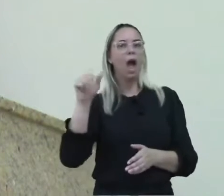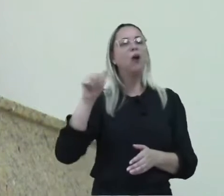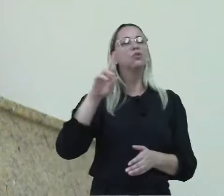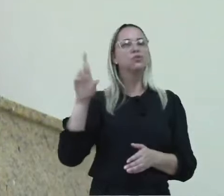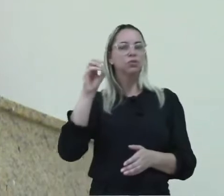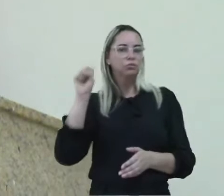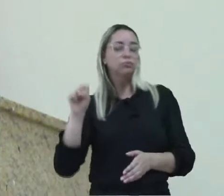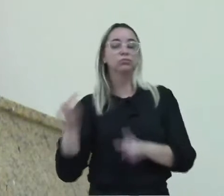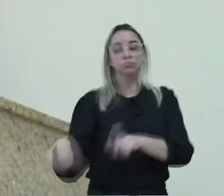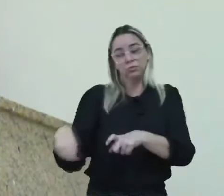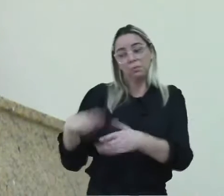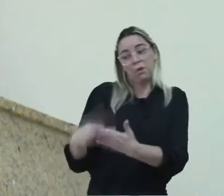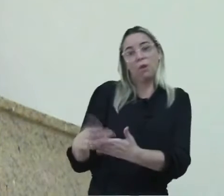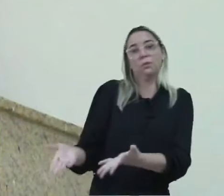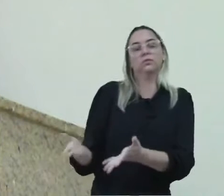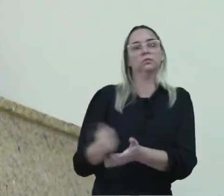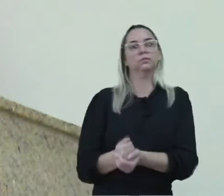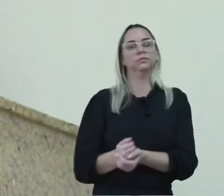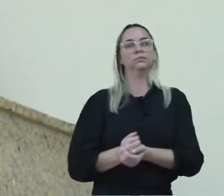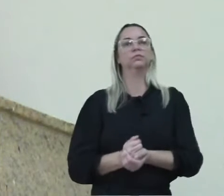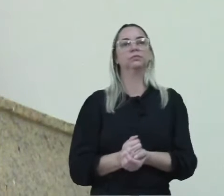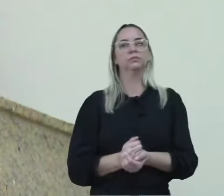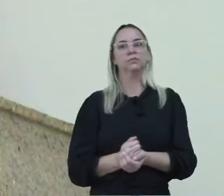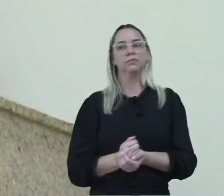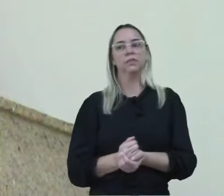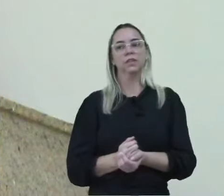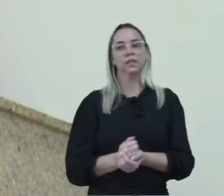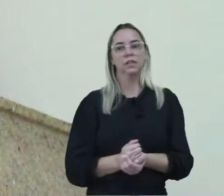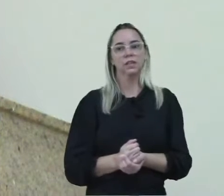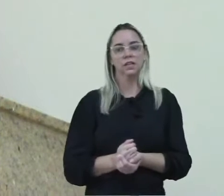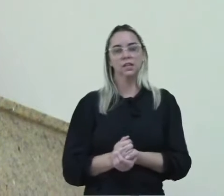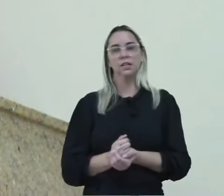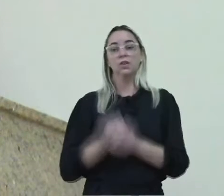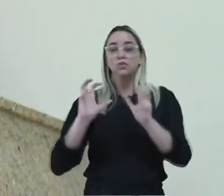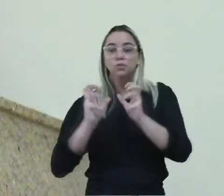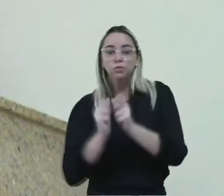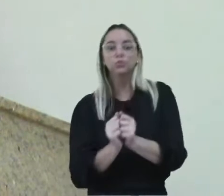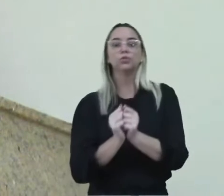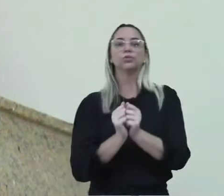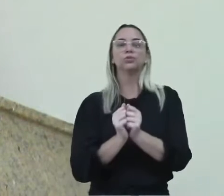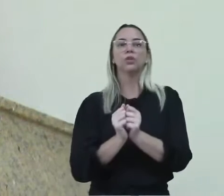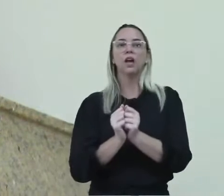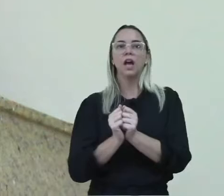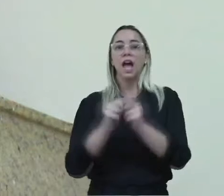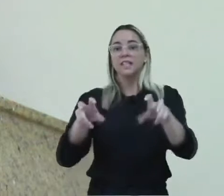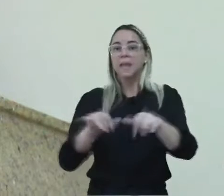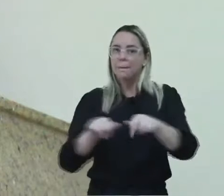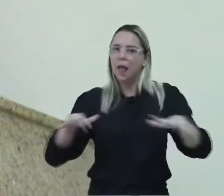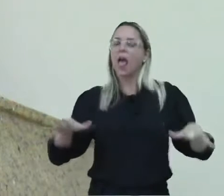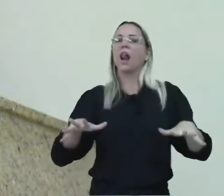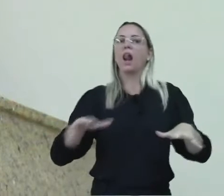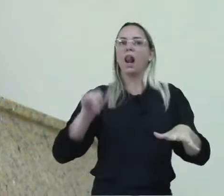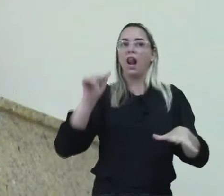de Agricultura da Assembleia Legislativa, que ontem, né, junto com a FETAP, realizou uma audiência